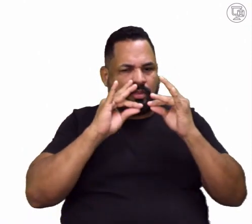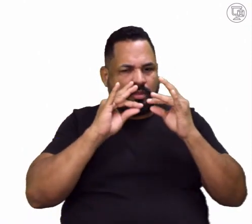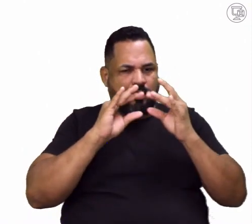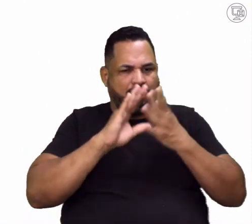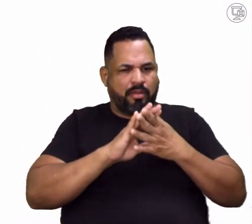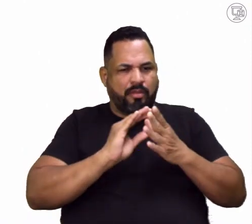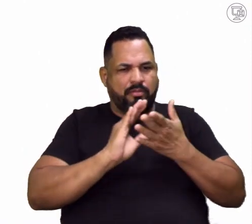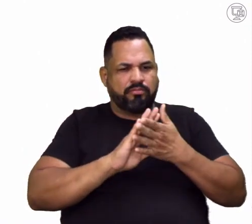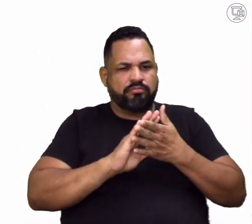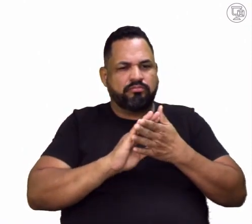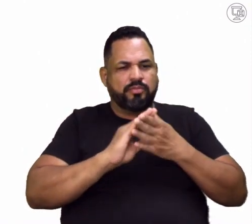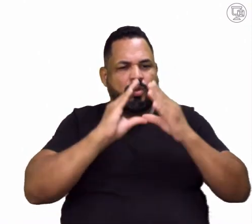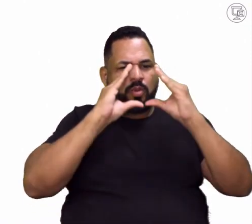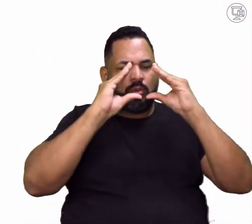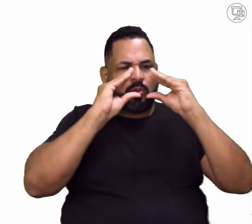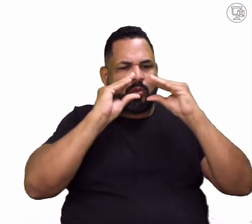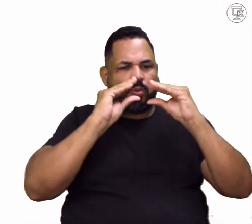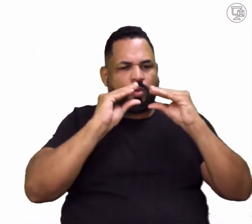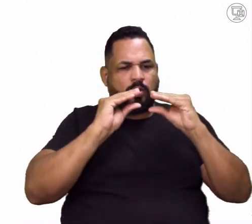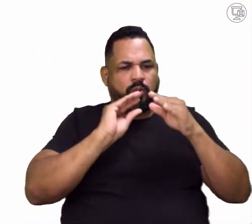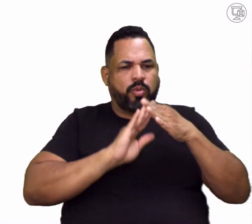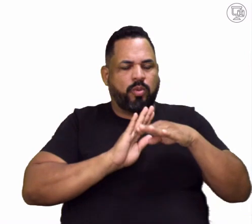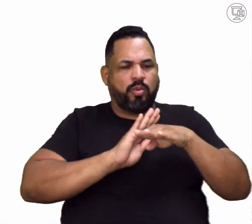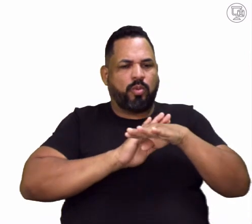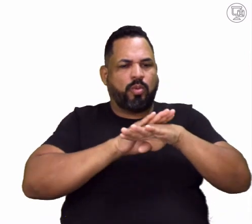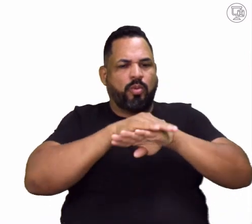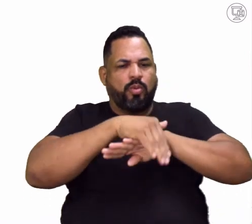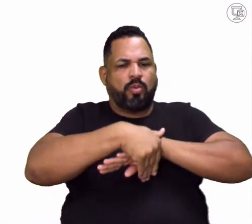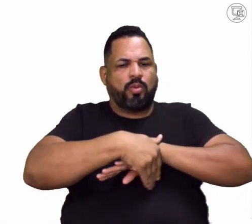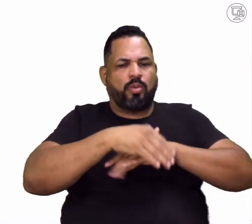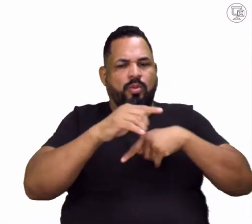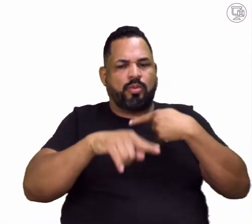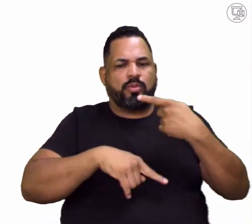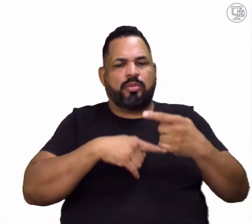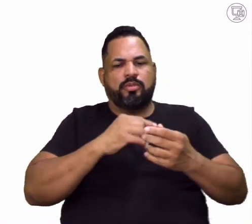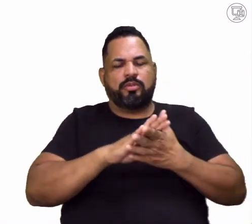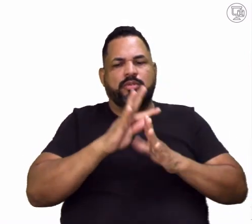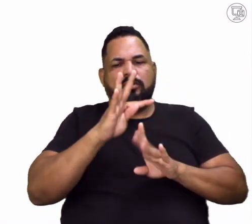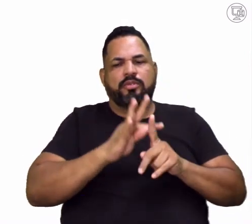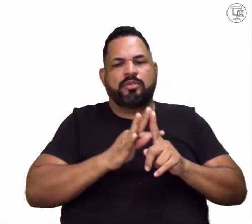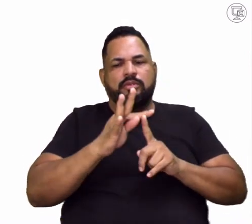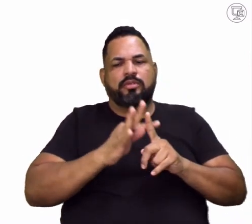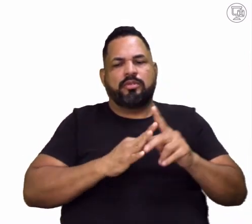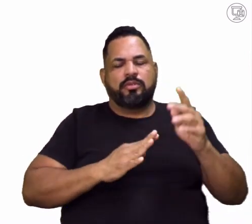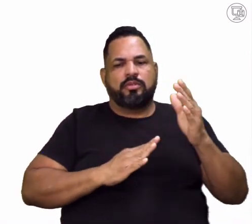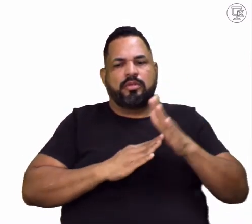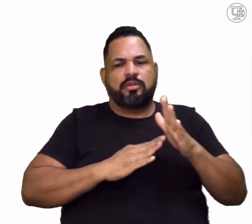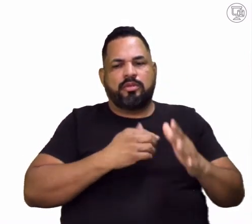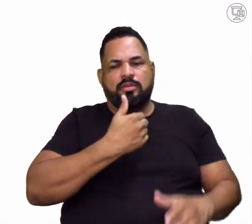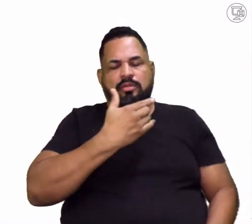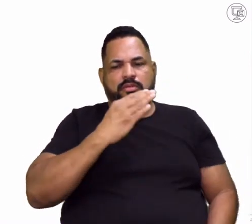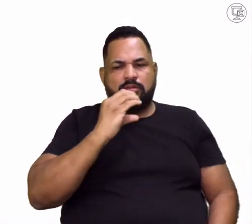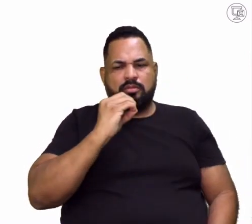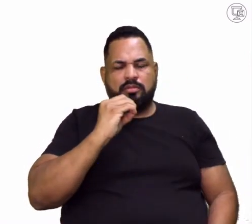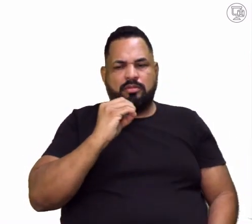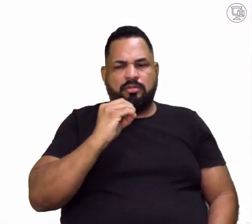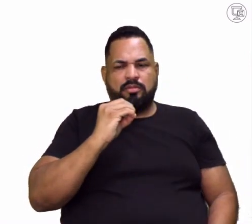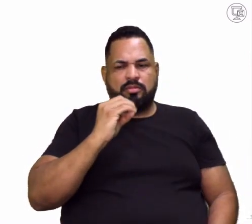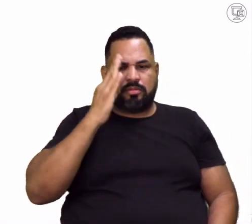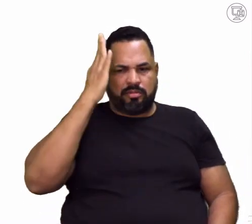durante a noite se a temperatura baixar para 20 poucos dias em Porto Velho faz isso mas né